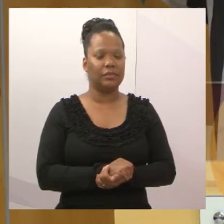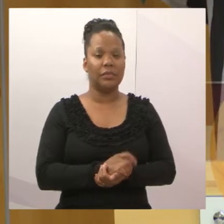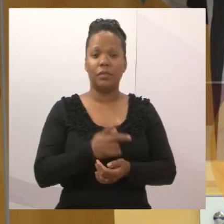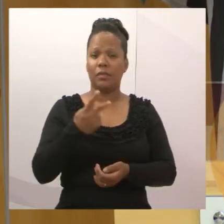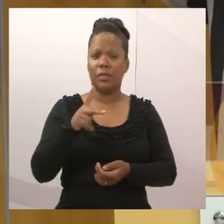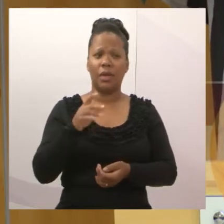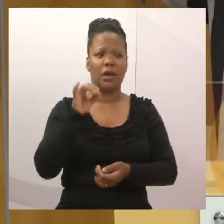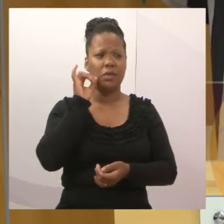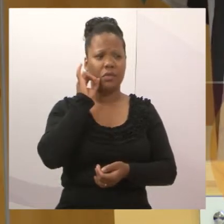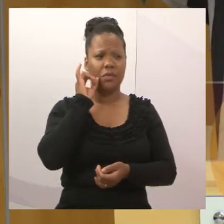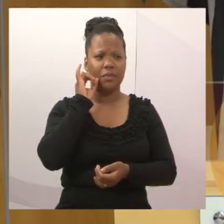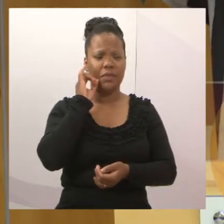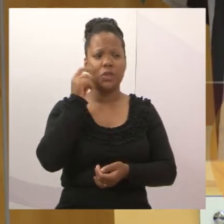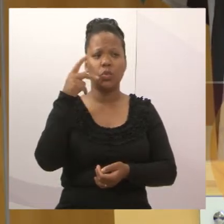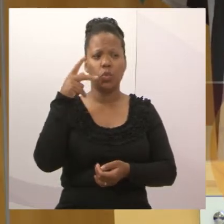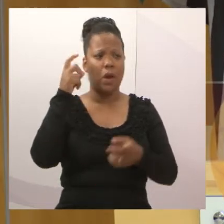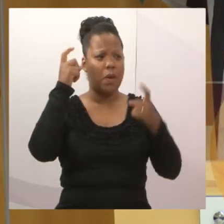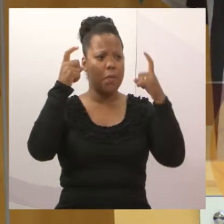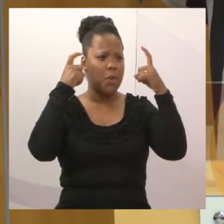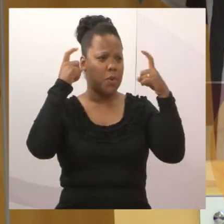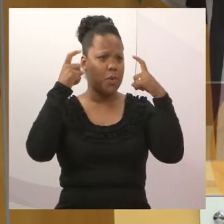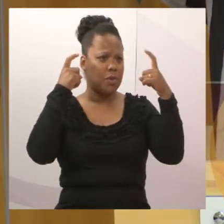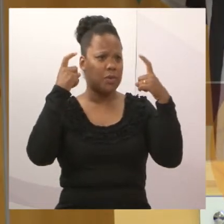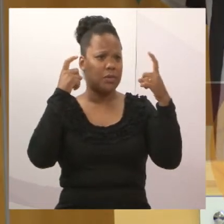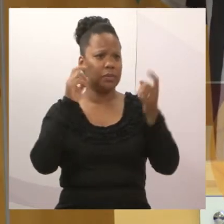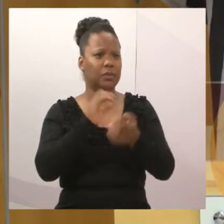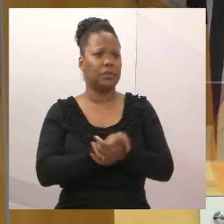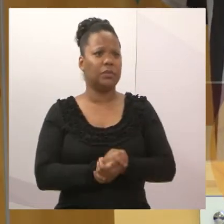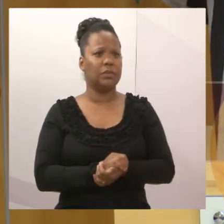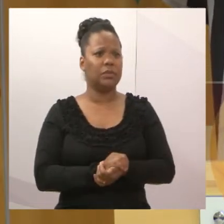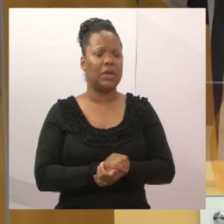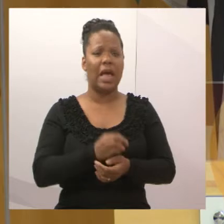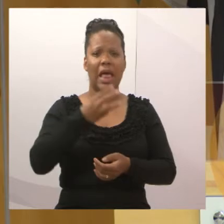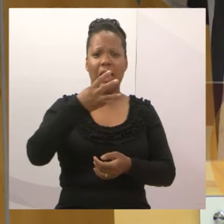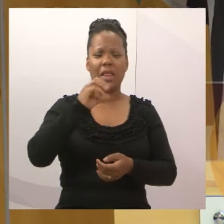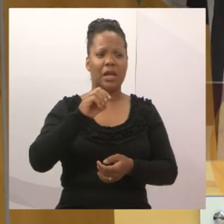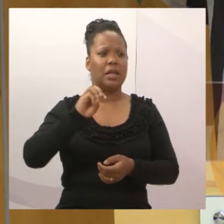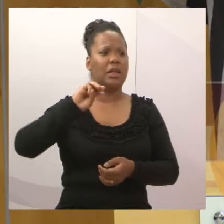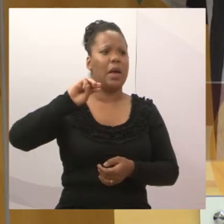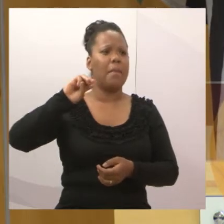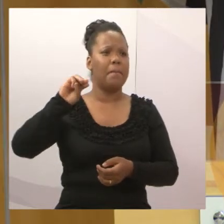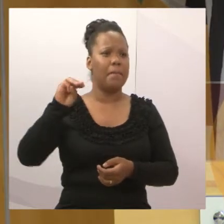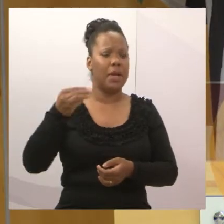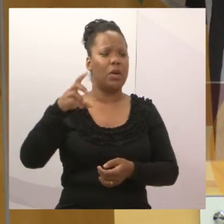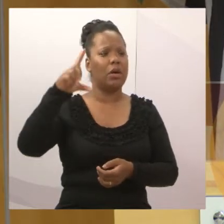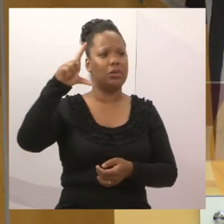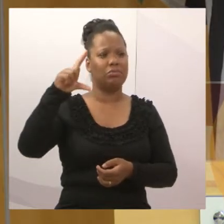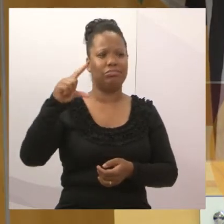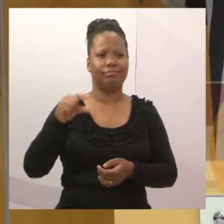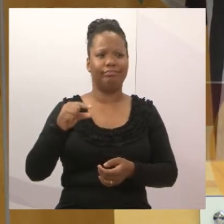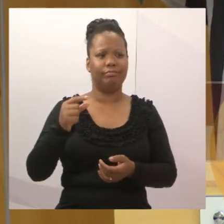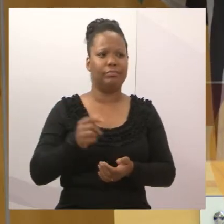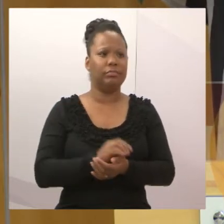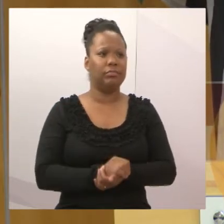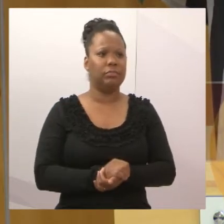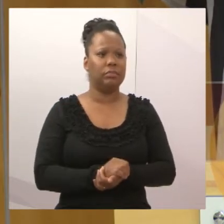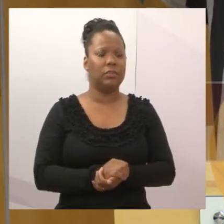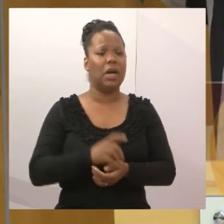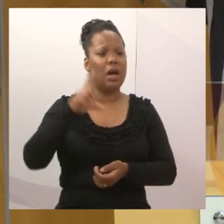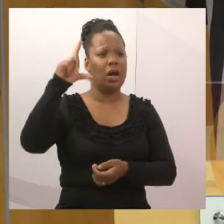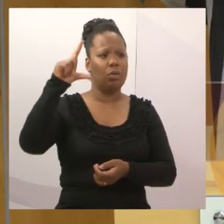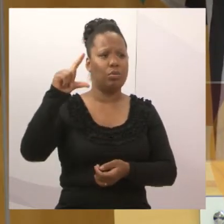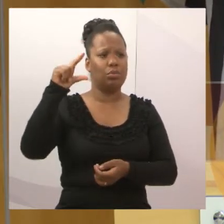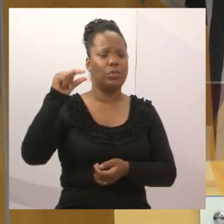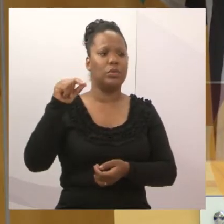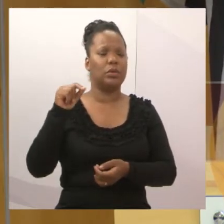informação e a sua preocupação sobre a diminuição dos 30 milhões que estão previstos, estão diminuindo